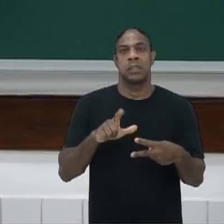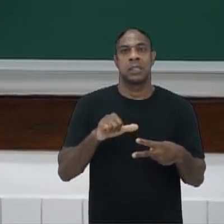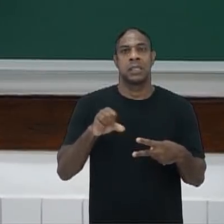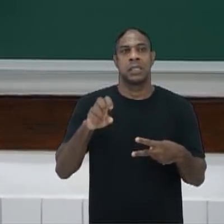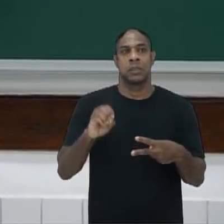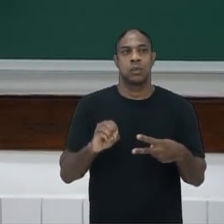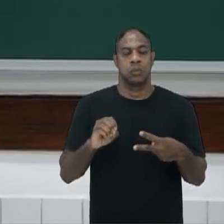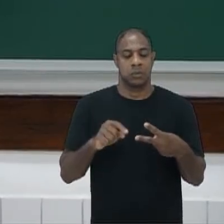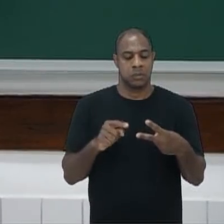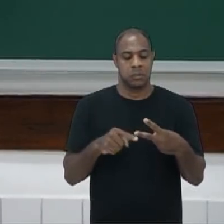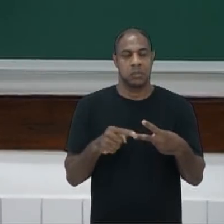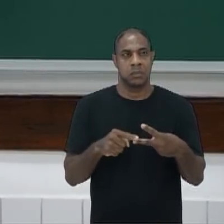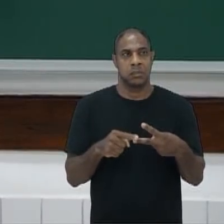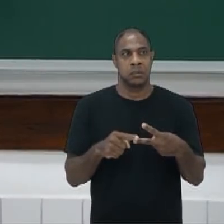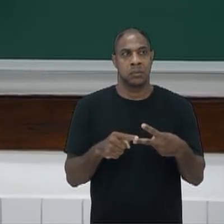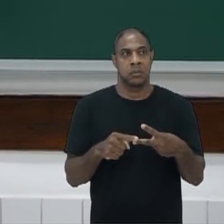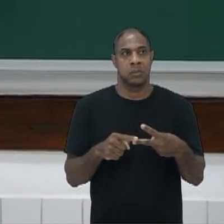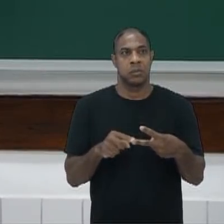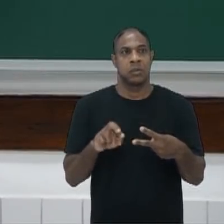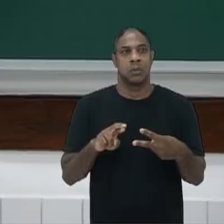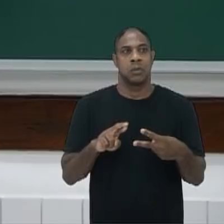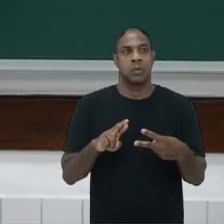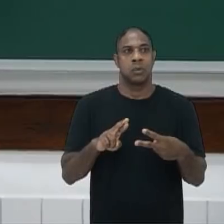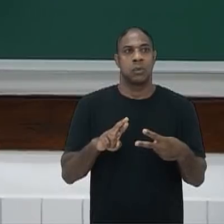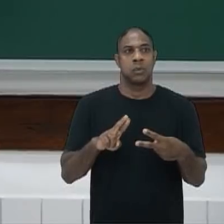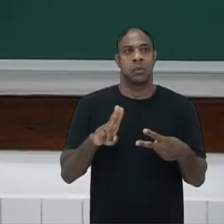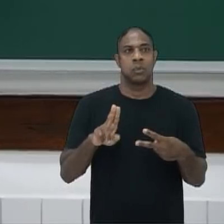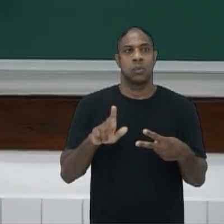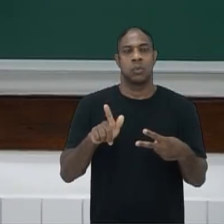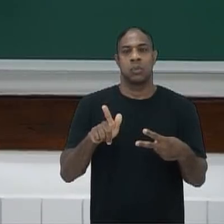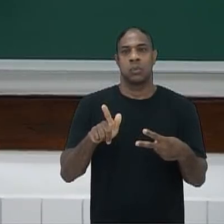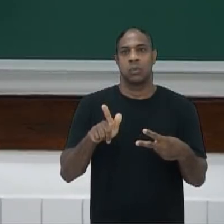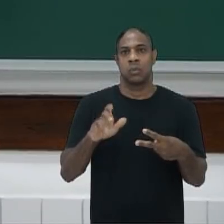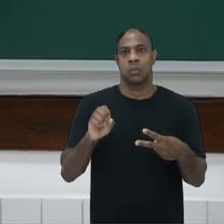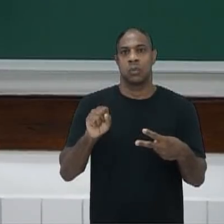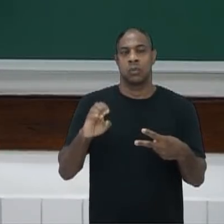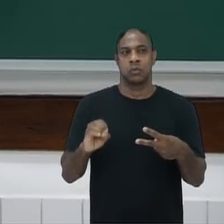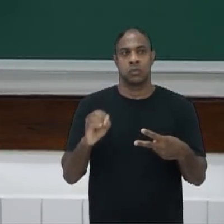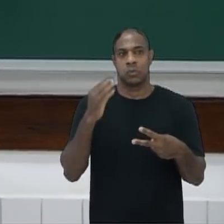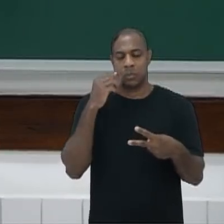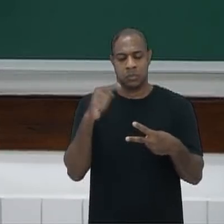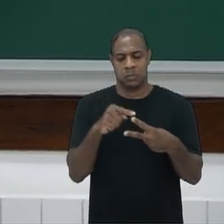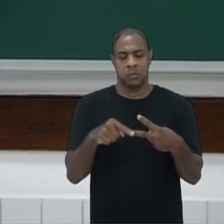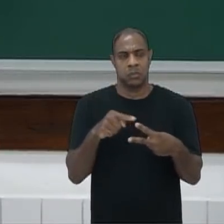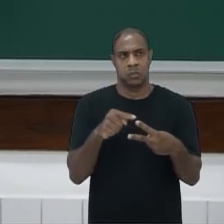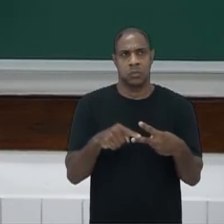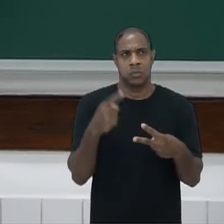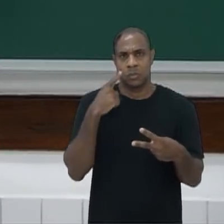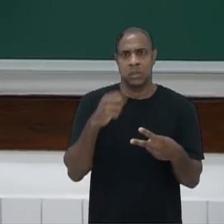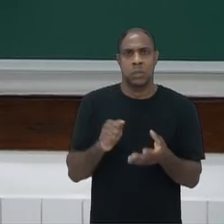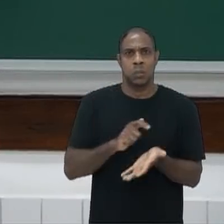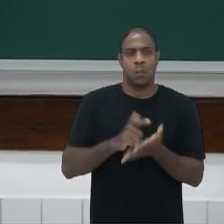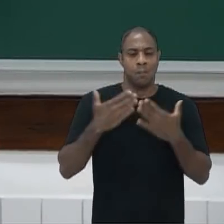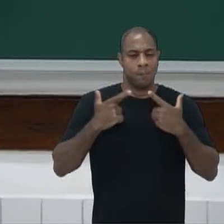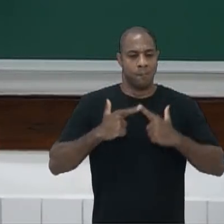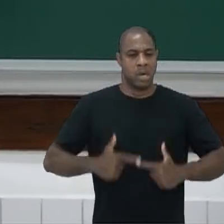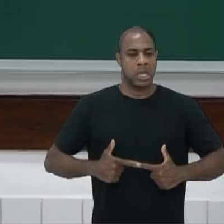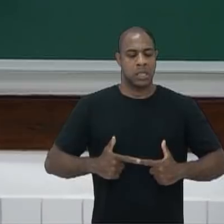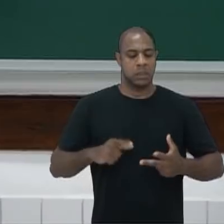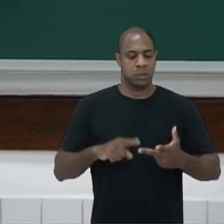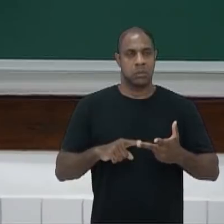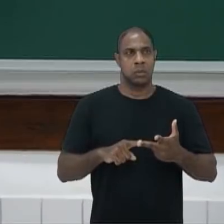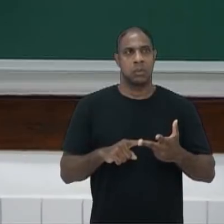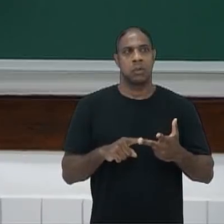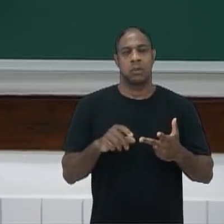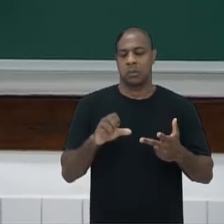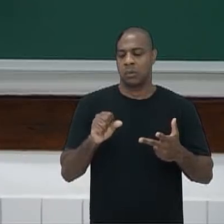e retículo endoplasmático rugoso. Liso e rugoso? Posso fazer uma analogia, Fabiano, com, por exemplo, uma